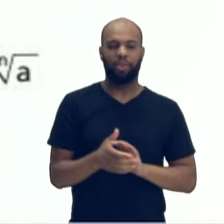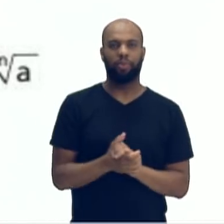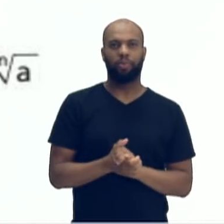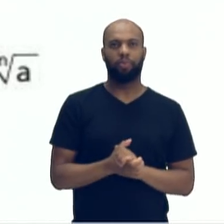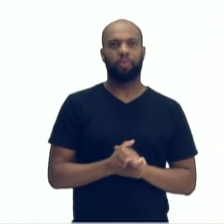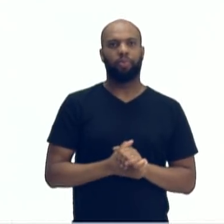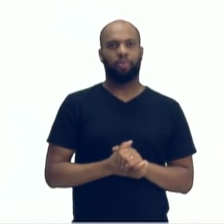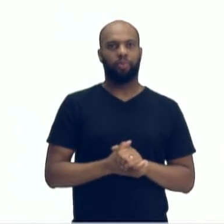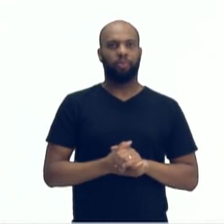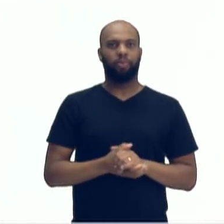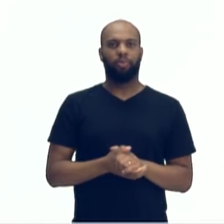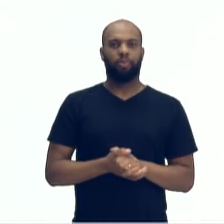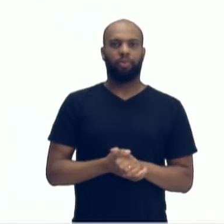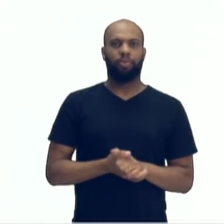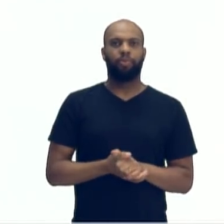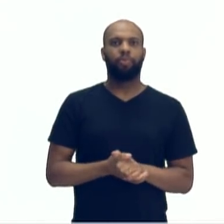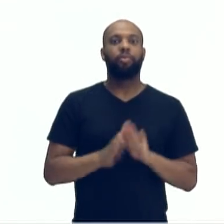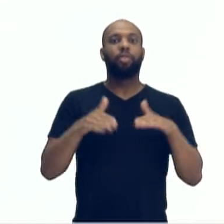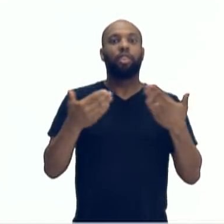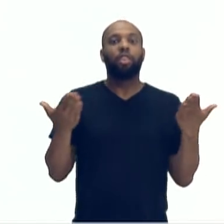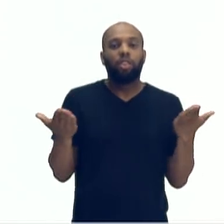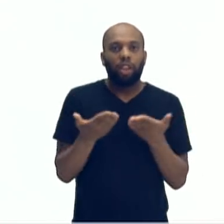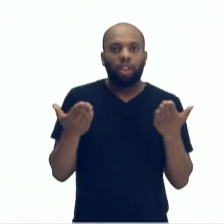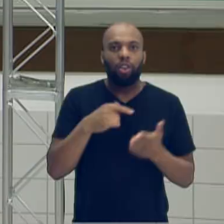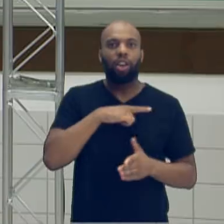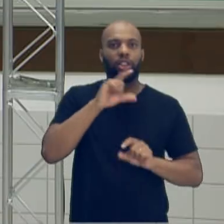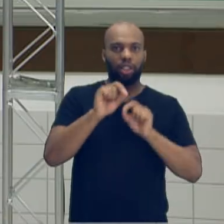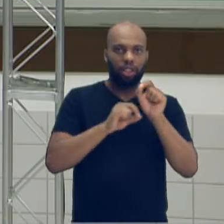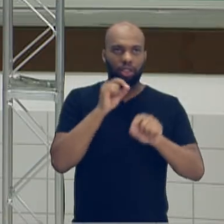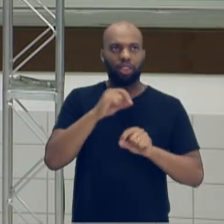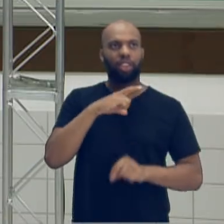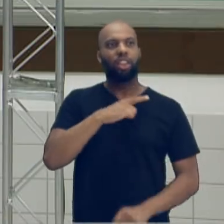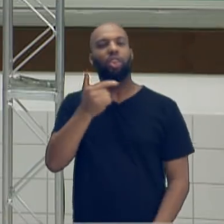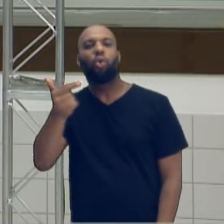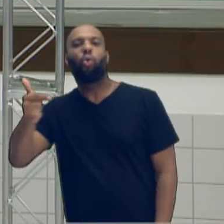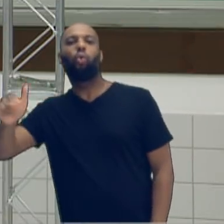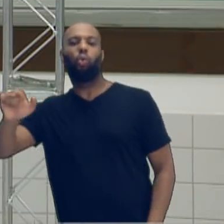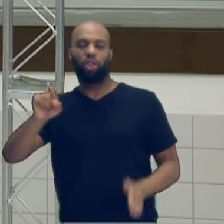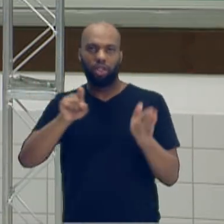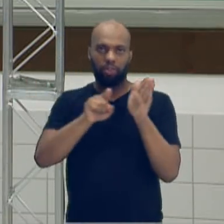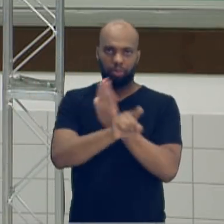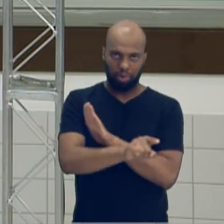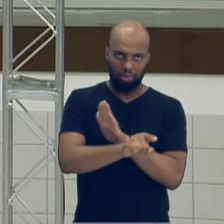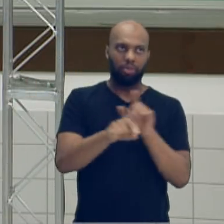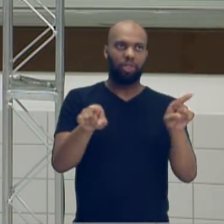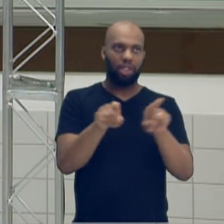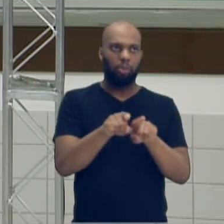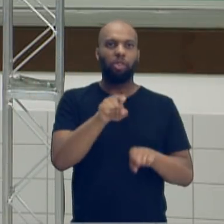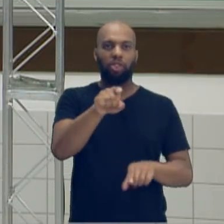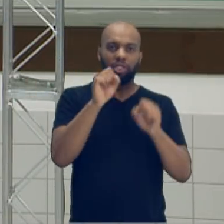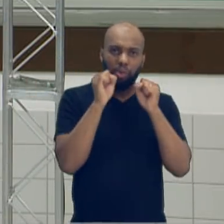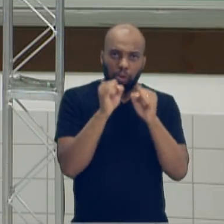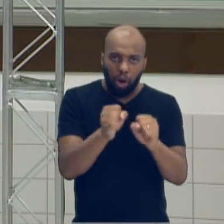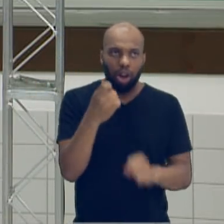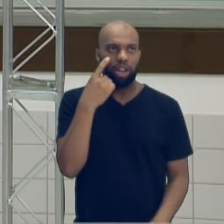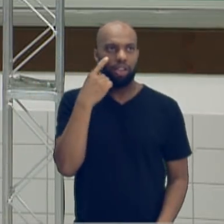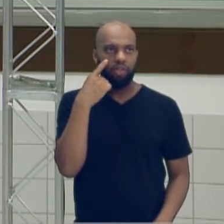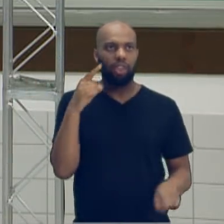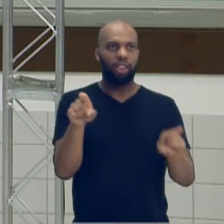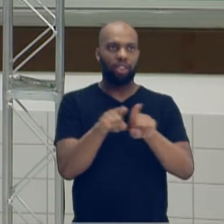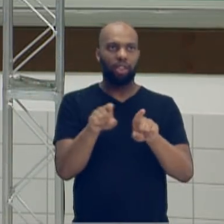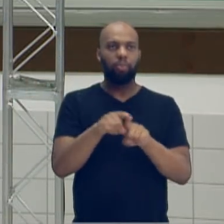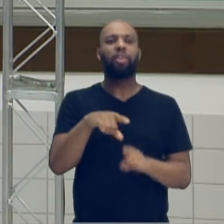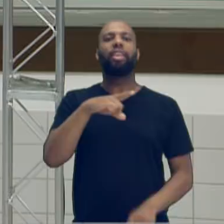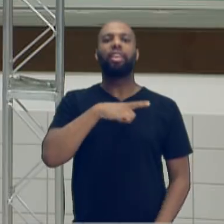ok? Então, na sequência, nós temos mais um exercício. Né? Vocês podem verificar que aqui